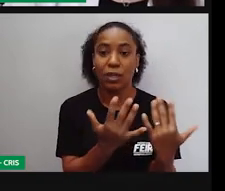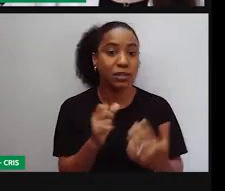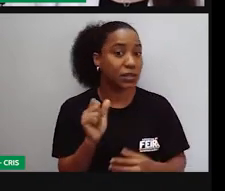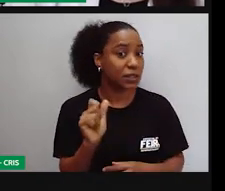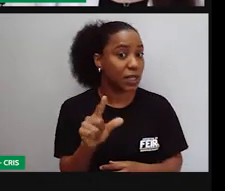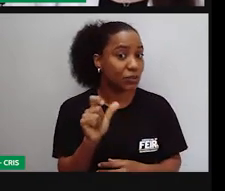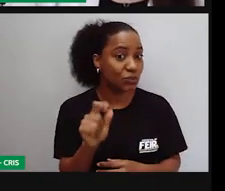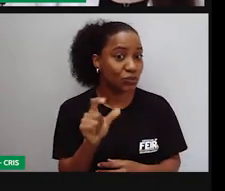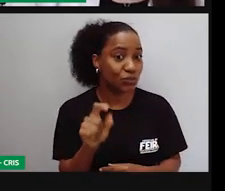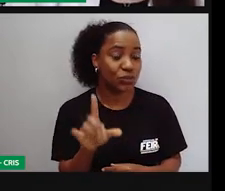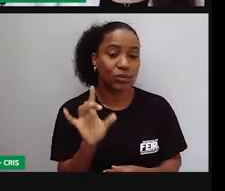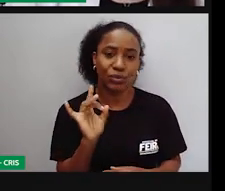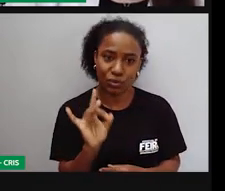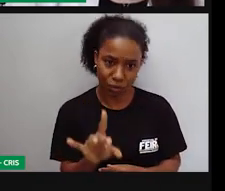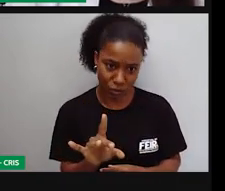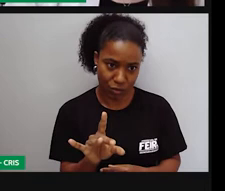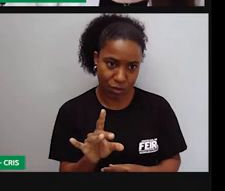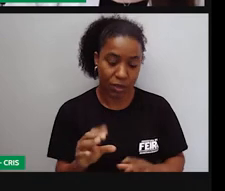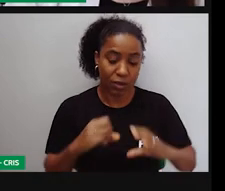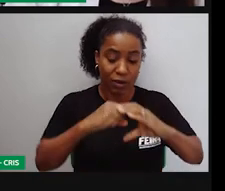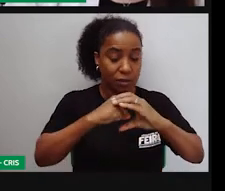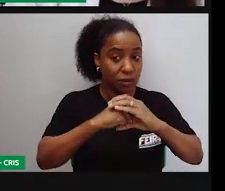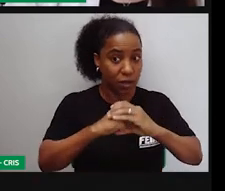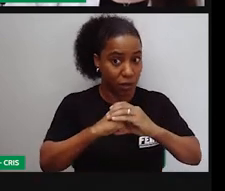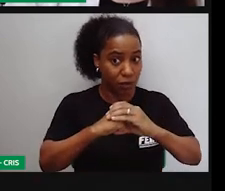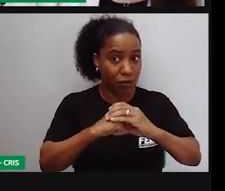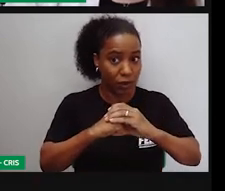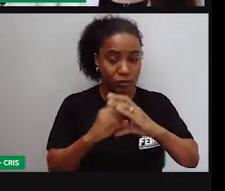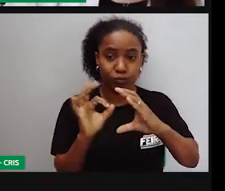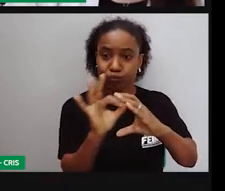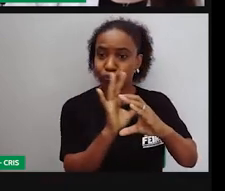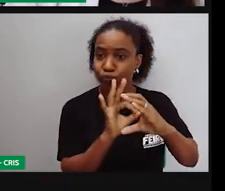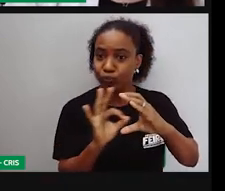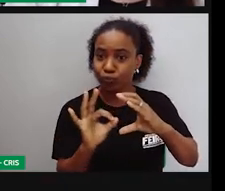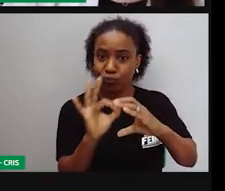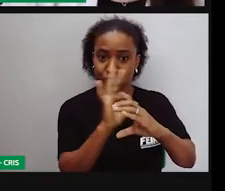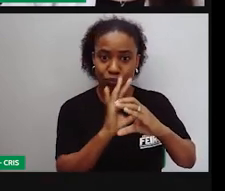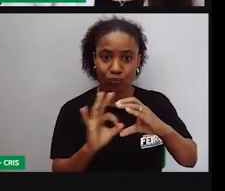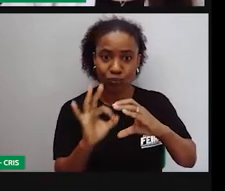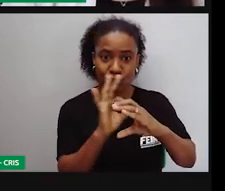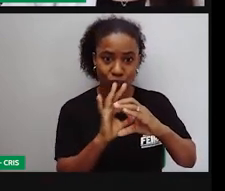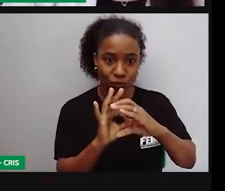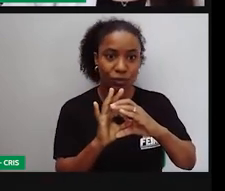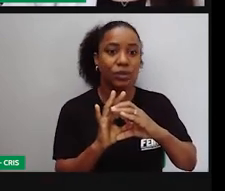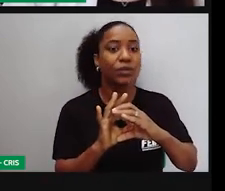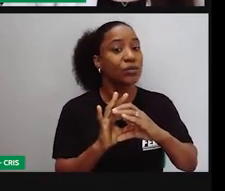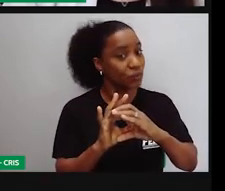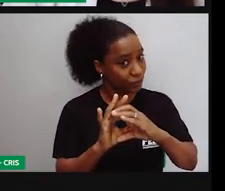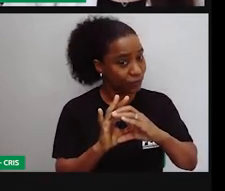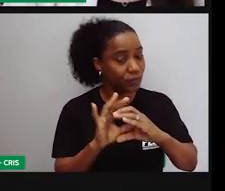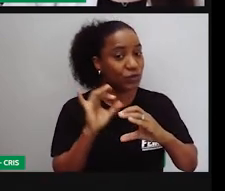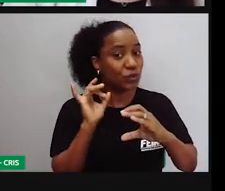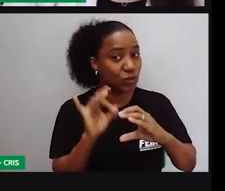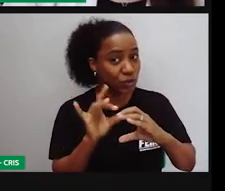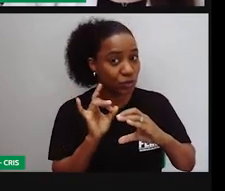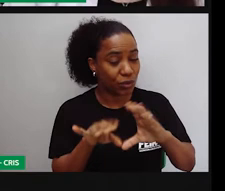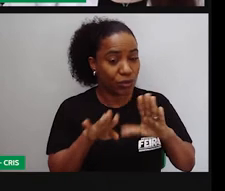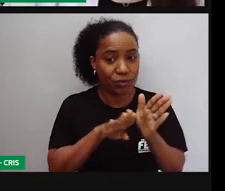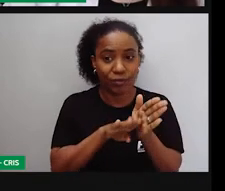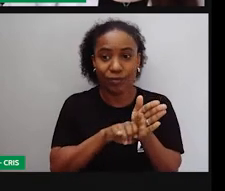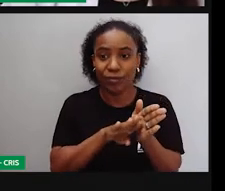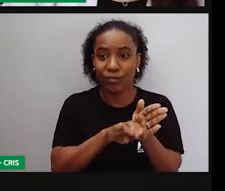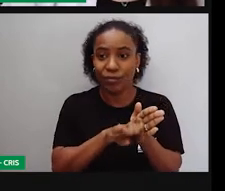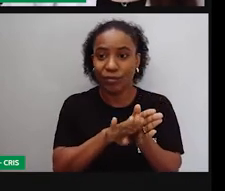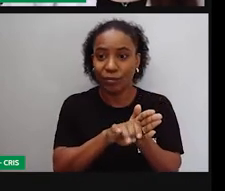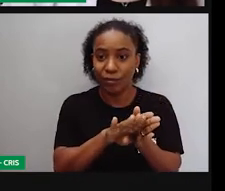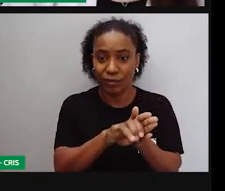células procariontes não são encontradas aonde? Em nós, nos seres humanos. Elas são